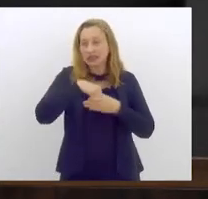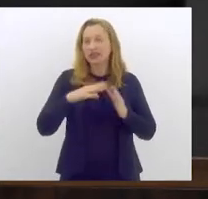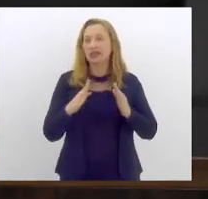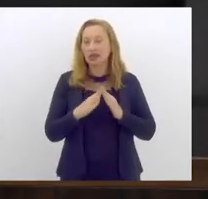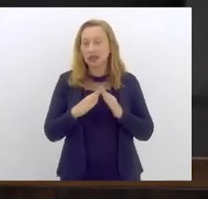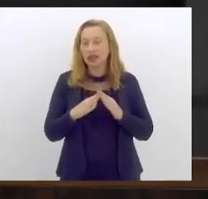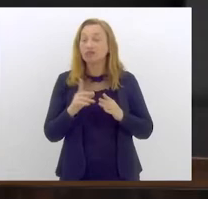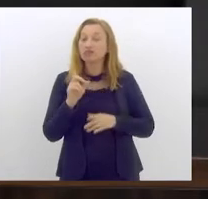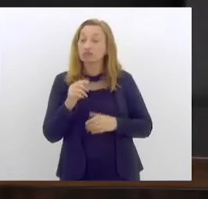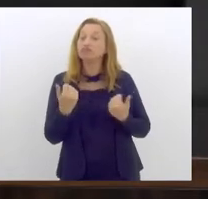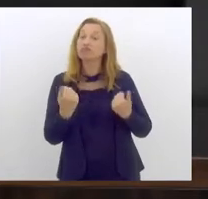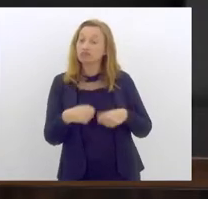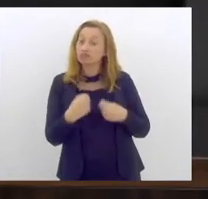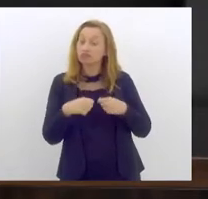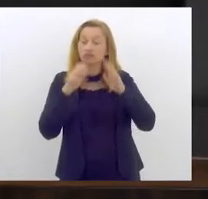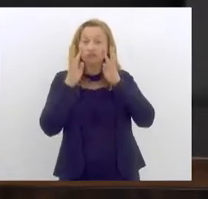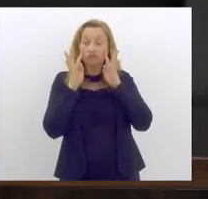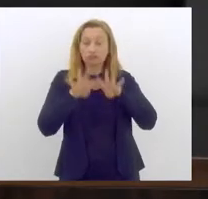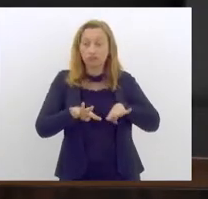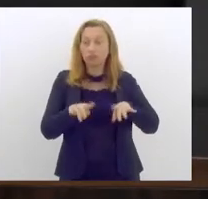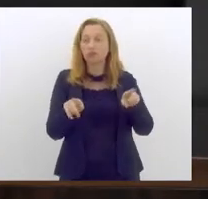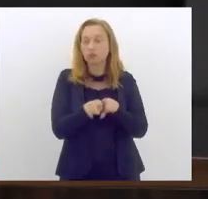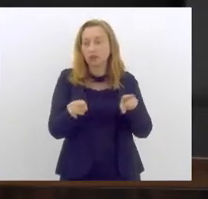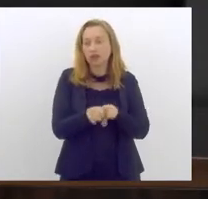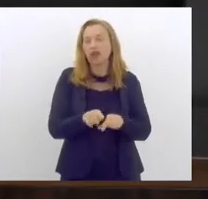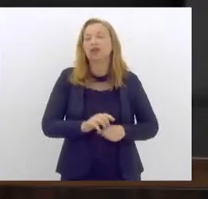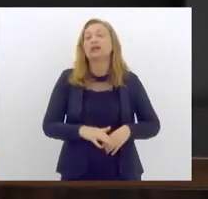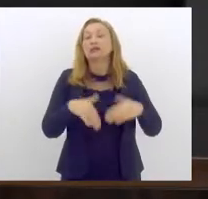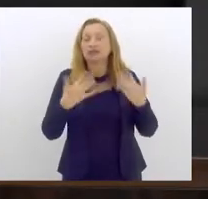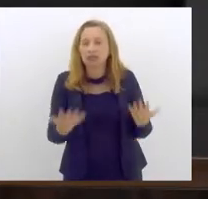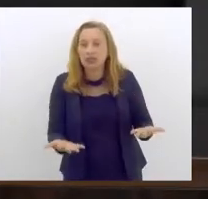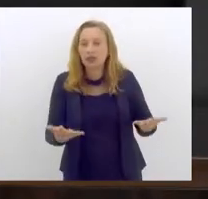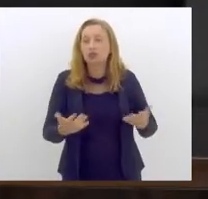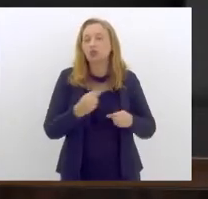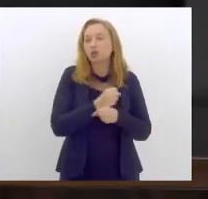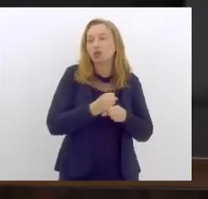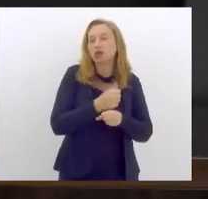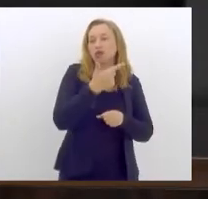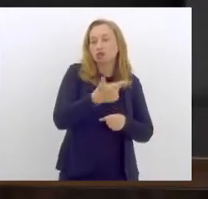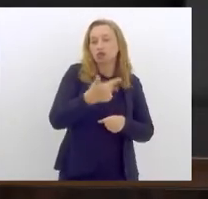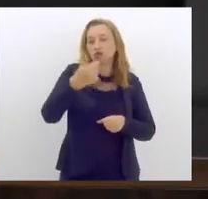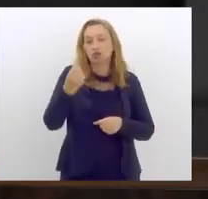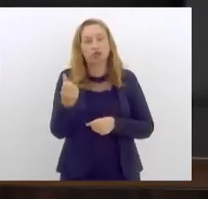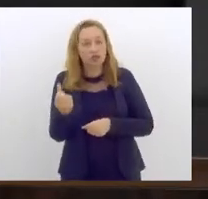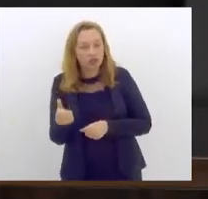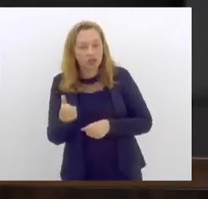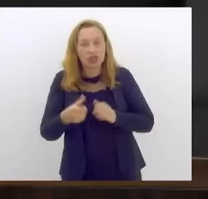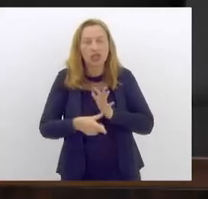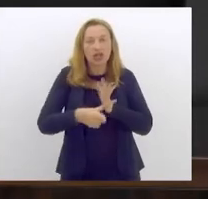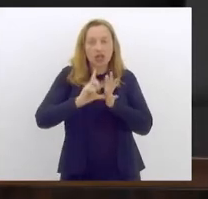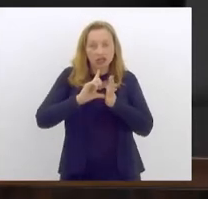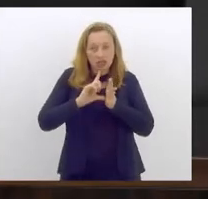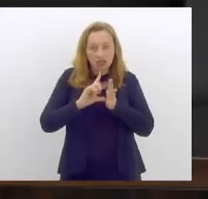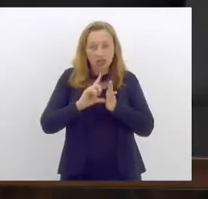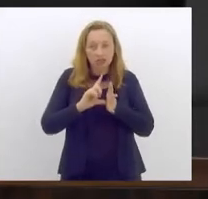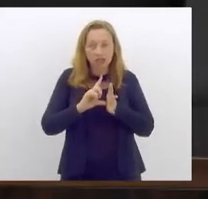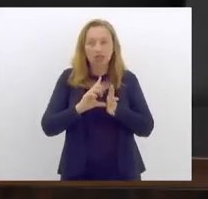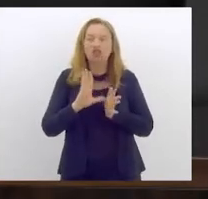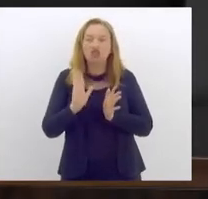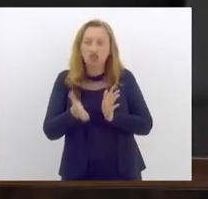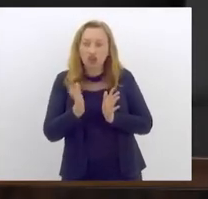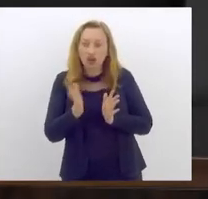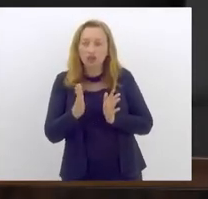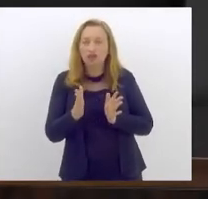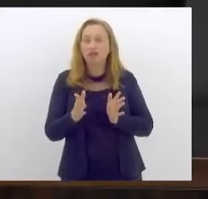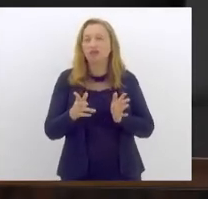casa era necessária a gente chamar atenção Para isso então no ano de 2016 antes disso a gente já vinha